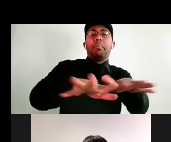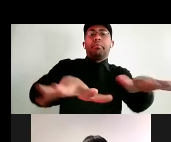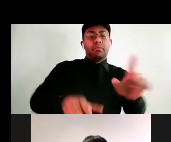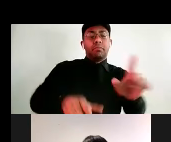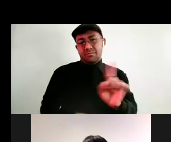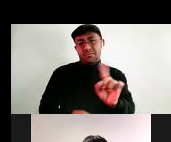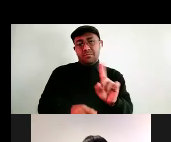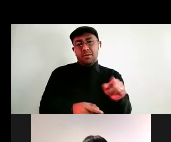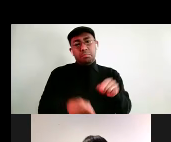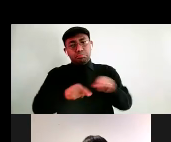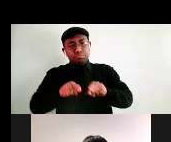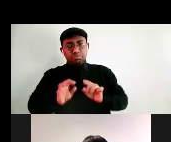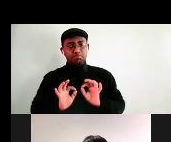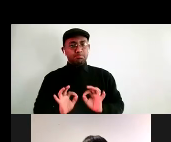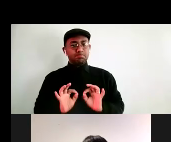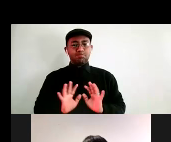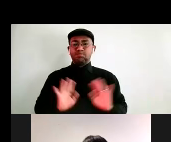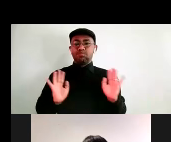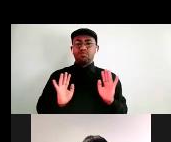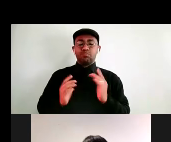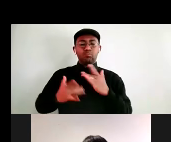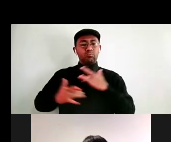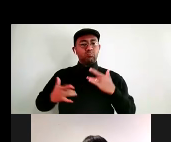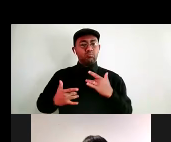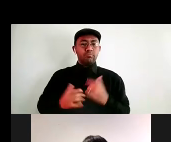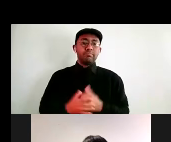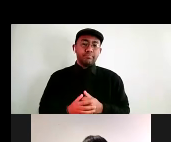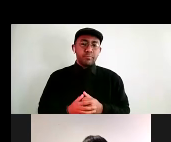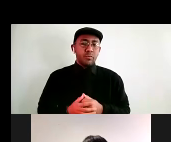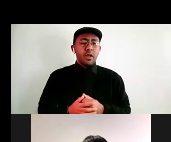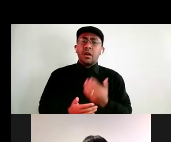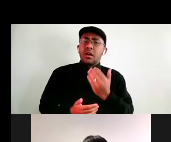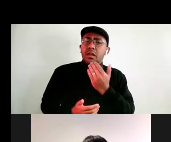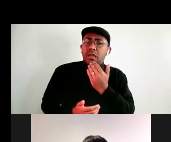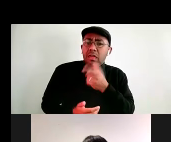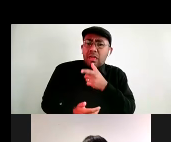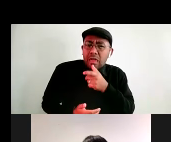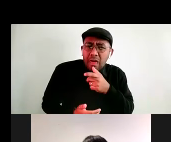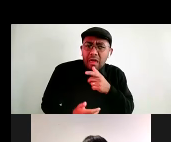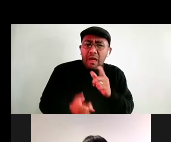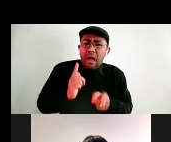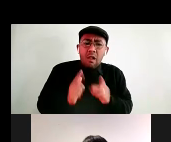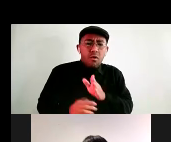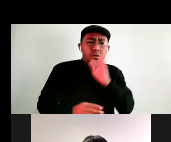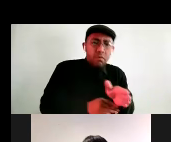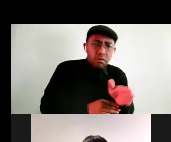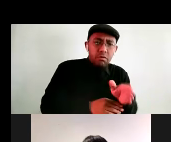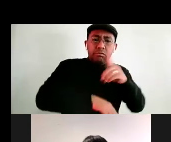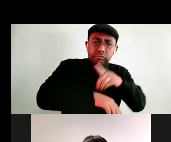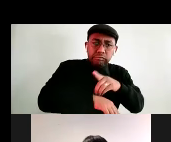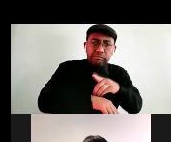pode requerer hospitalização, os que têm proctite pela dor, ou se há